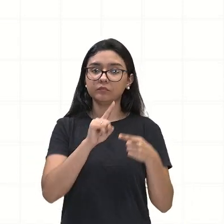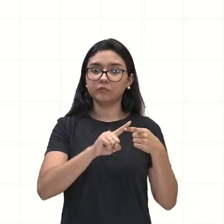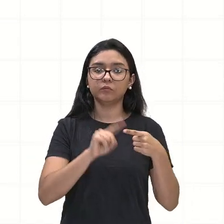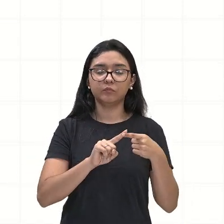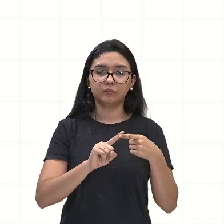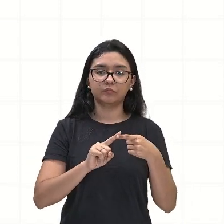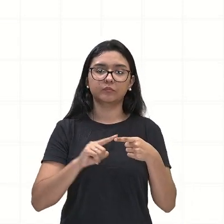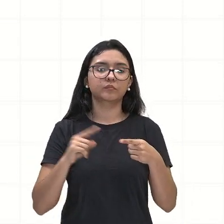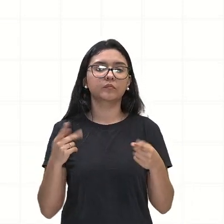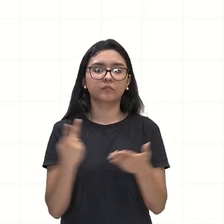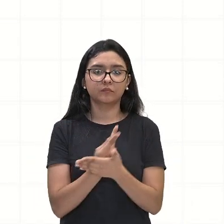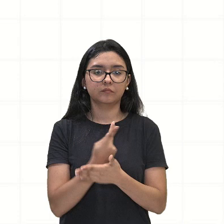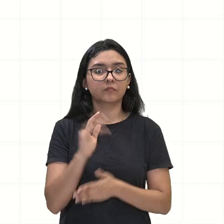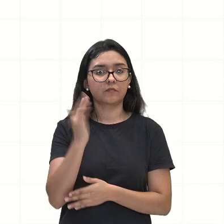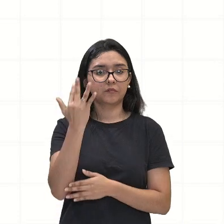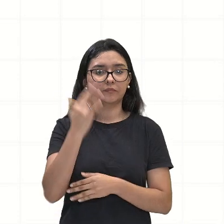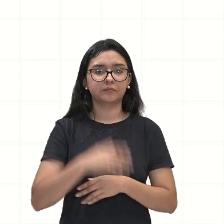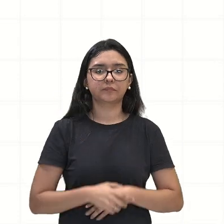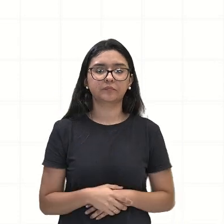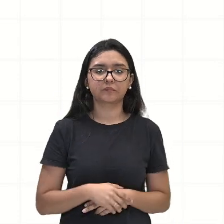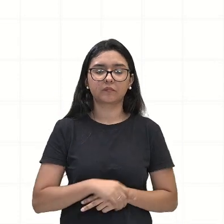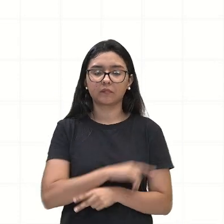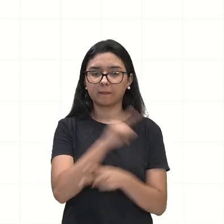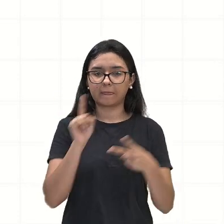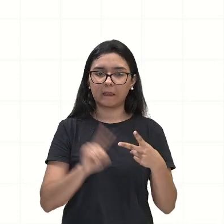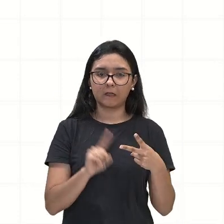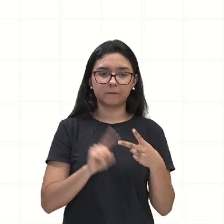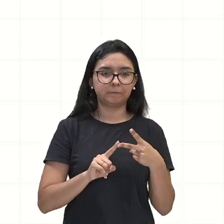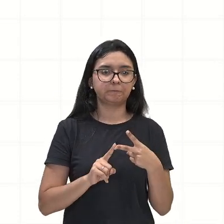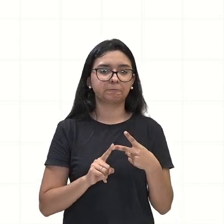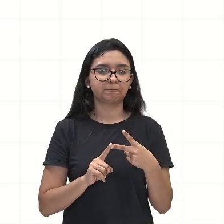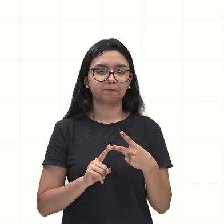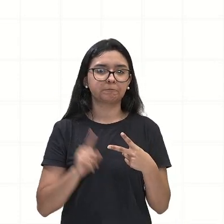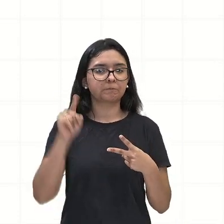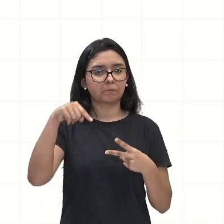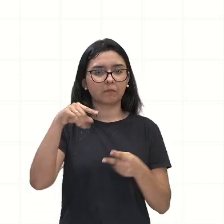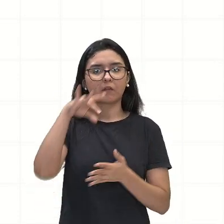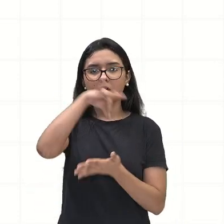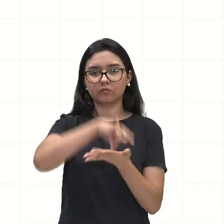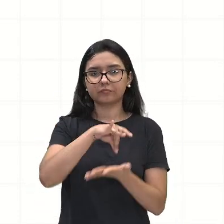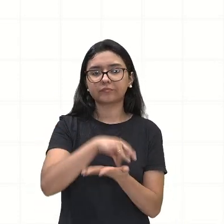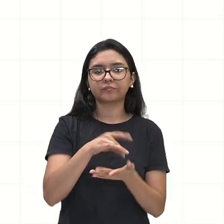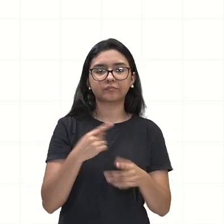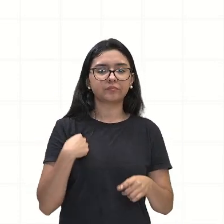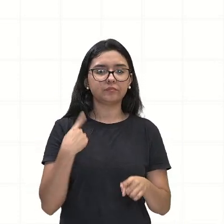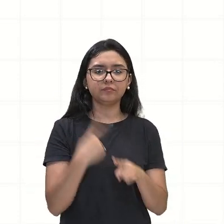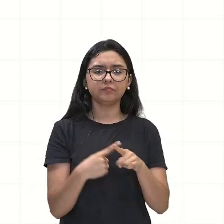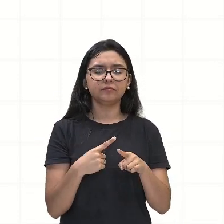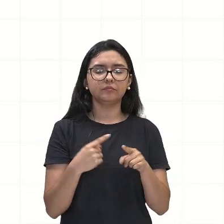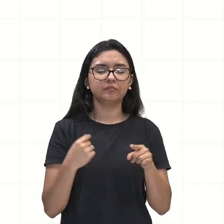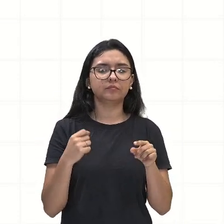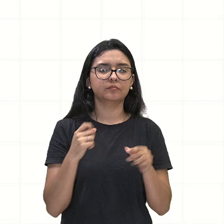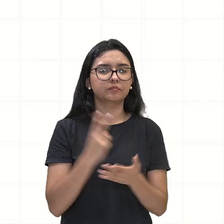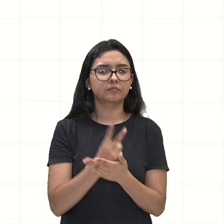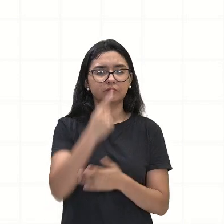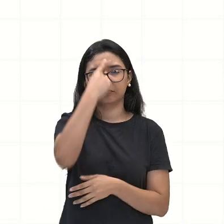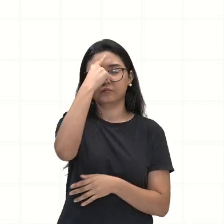1 ela é falsa. A afirmativa 2 ela é verdadeira. Toda vez que eu